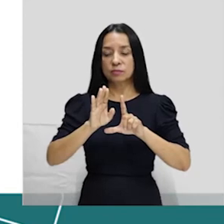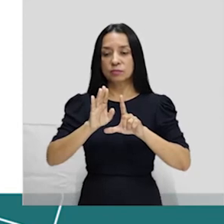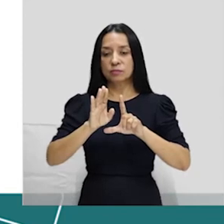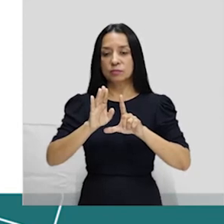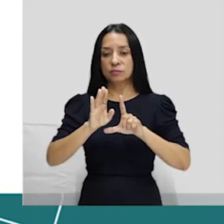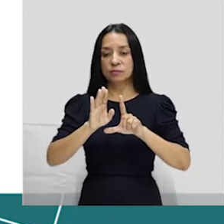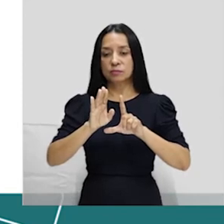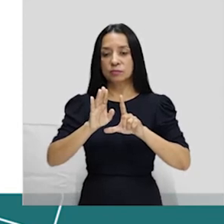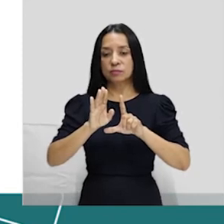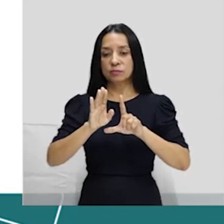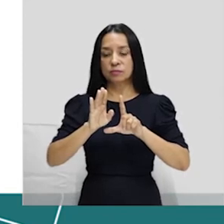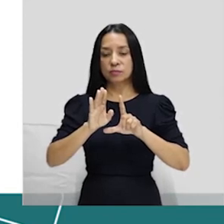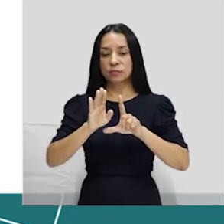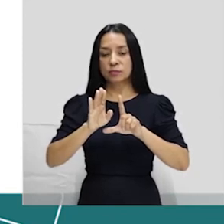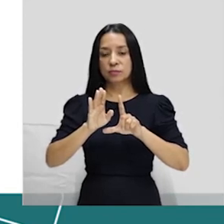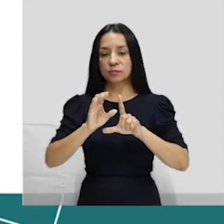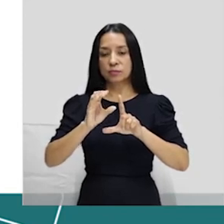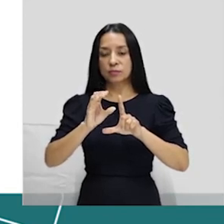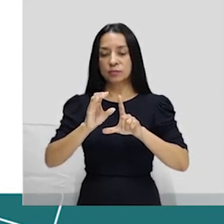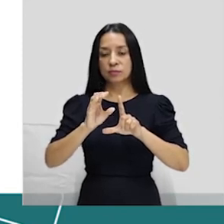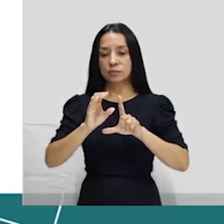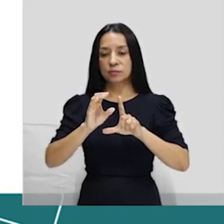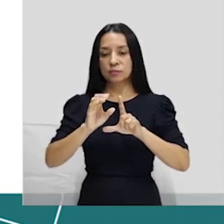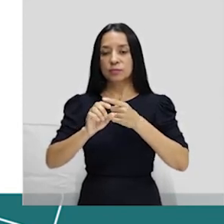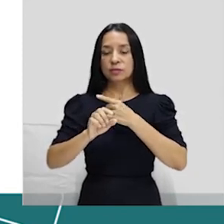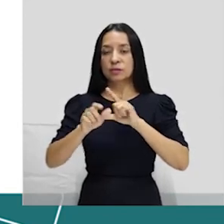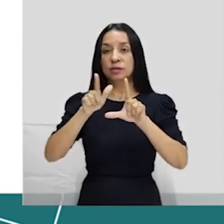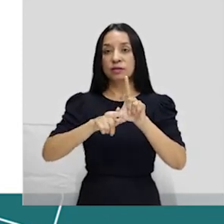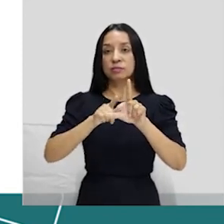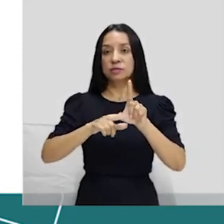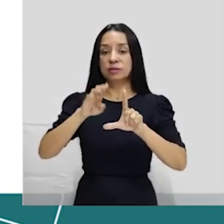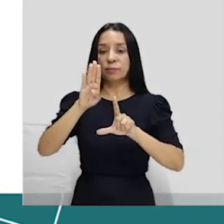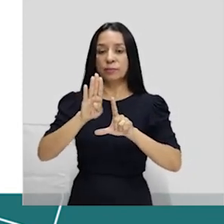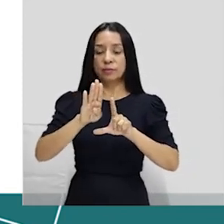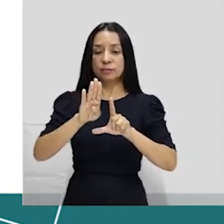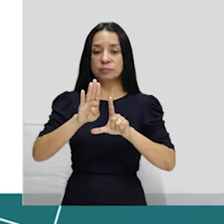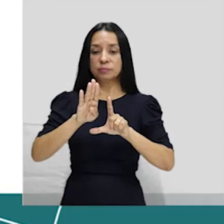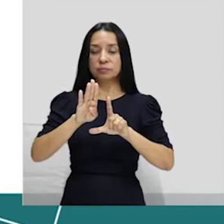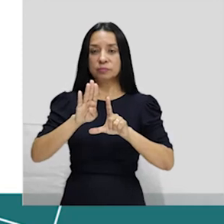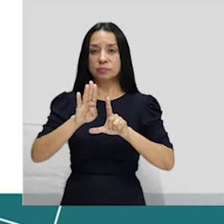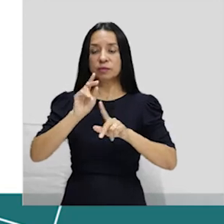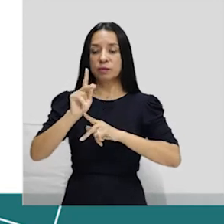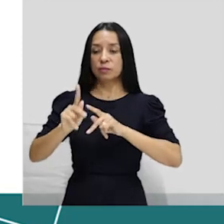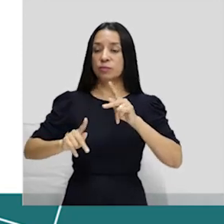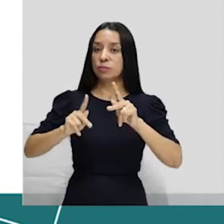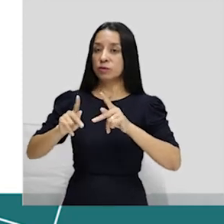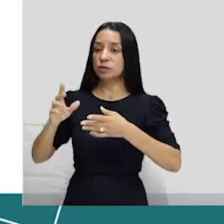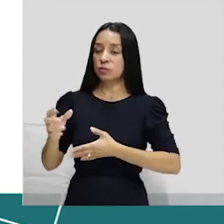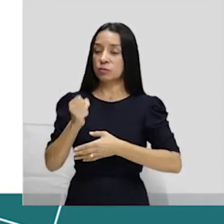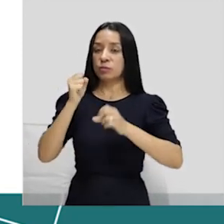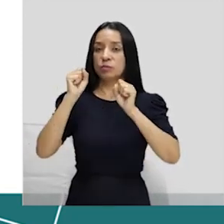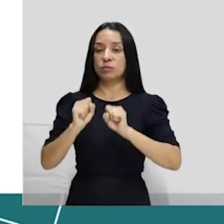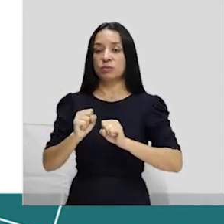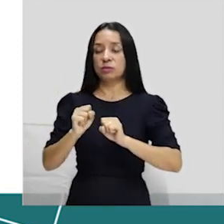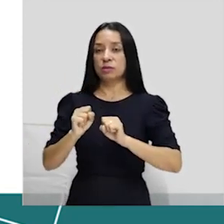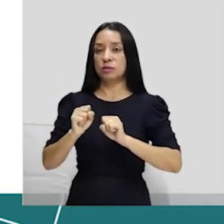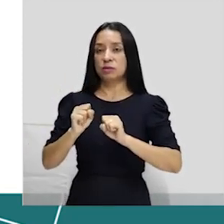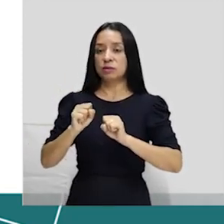é necessário que haja uma transição, onde os trabalhadores tomam o poder. Entramos no que nós chamamos de